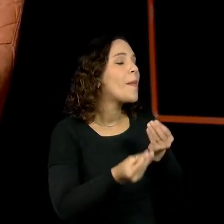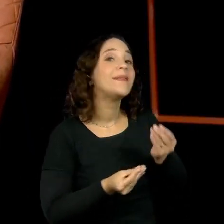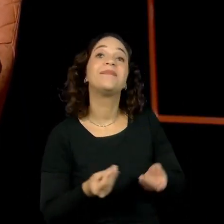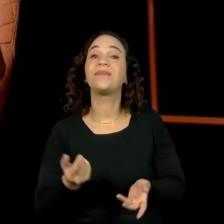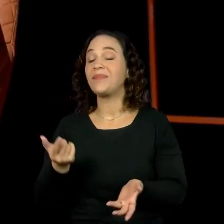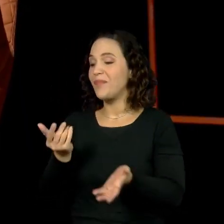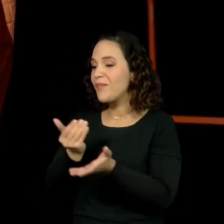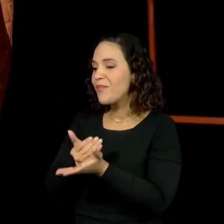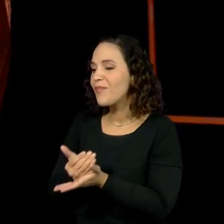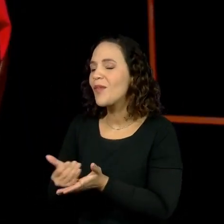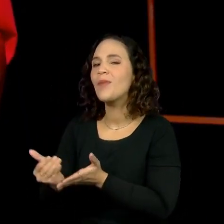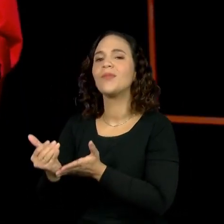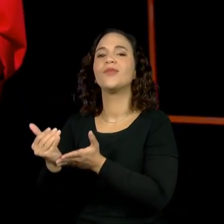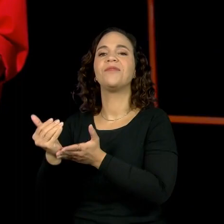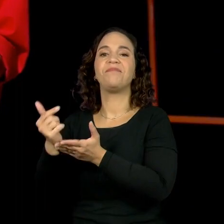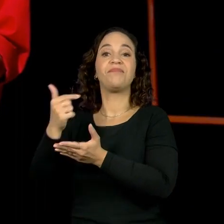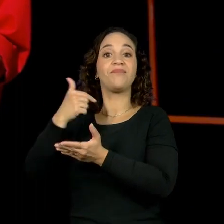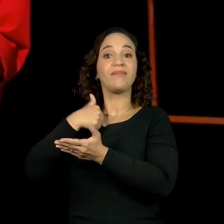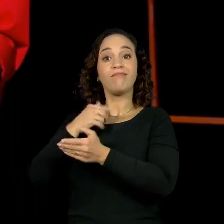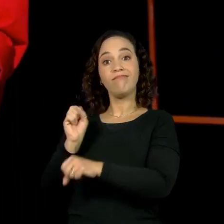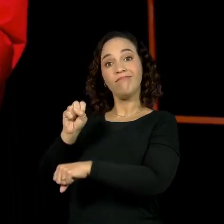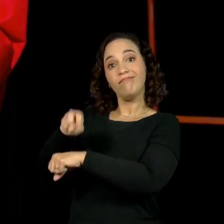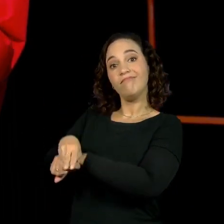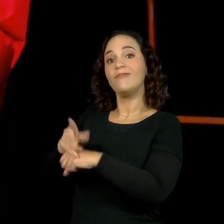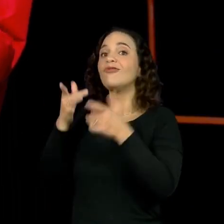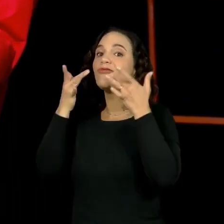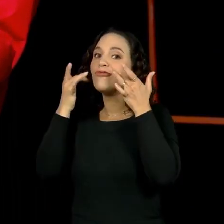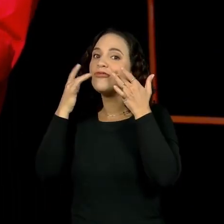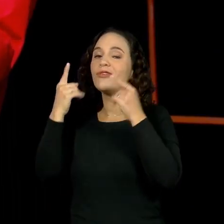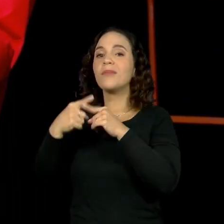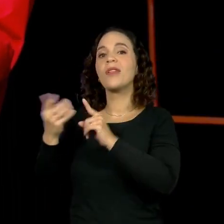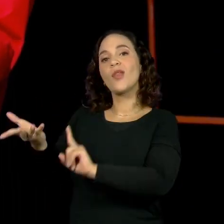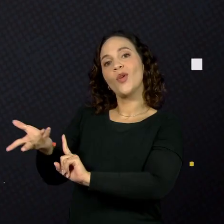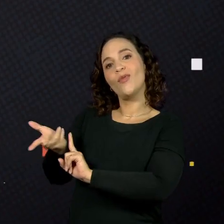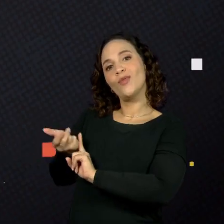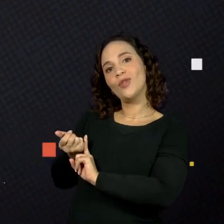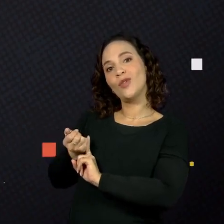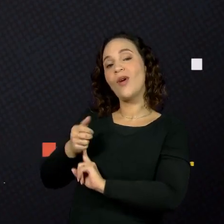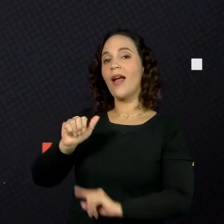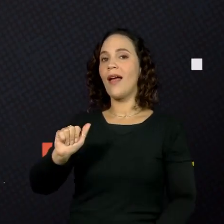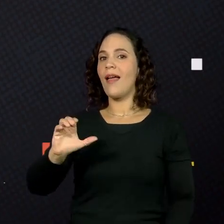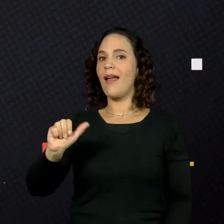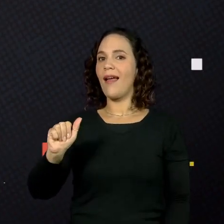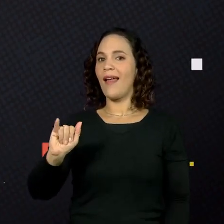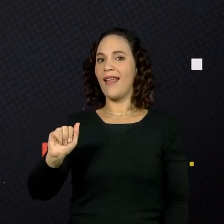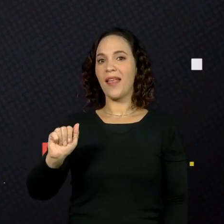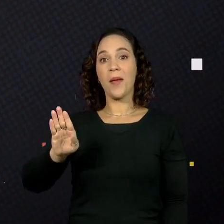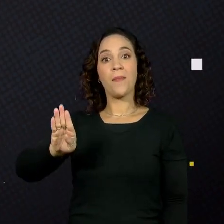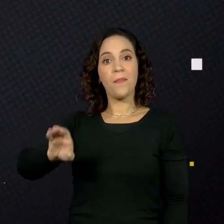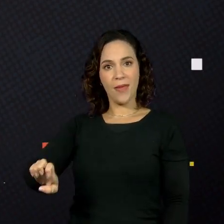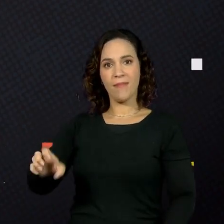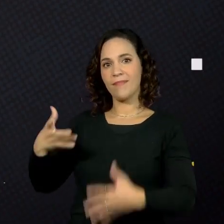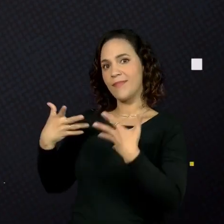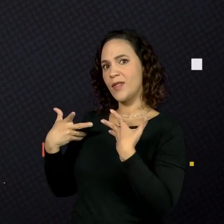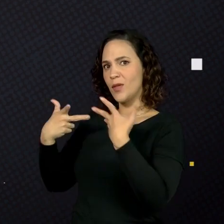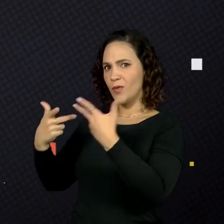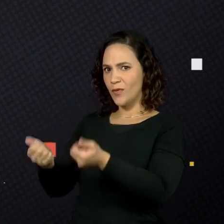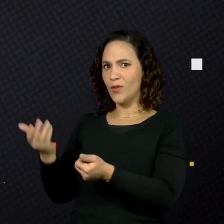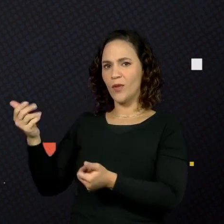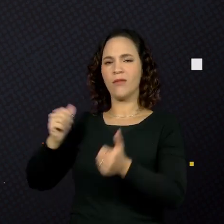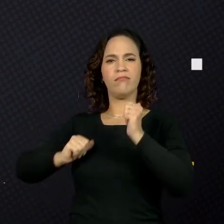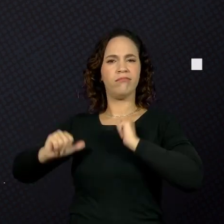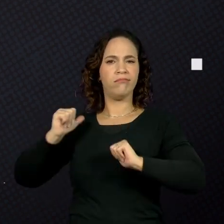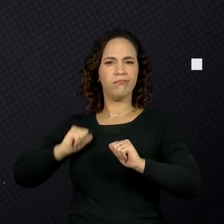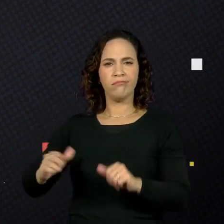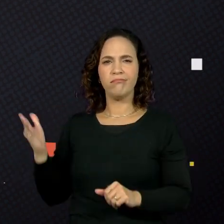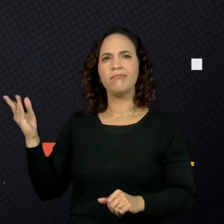introdução, né, ao teatro, levado por João Acaiabe, fantástico João Acaiabe. Eu sempre em rádio,